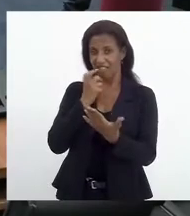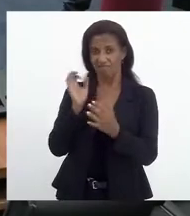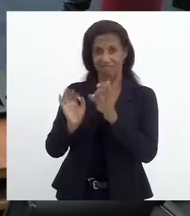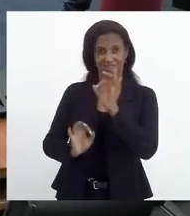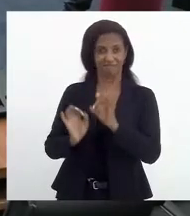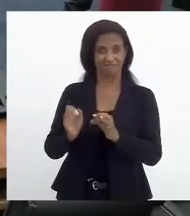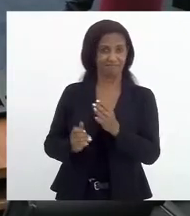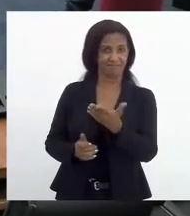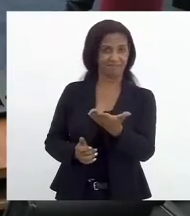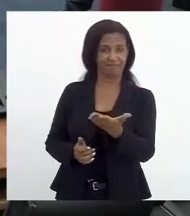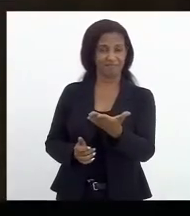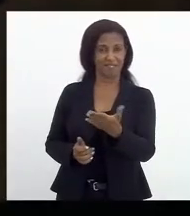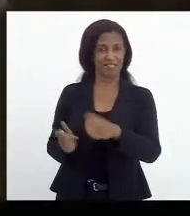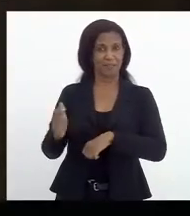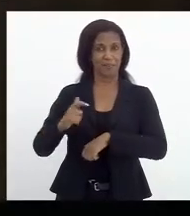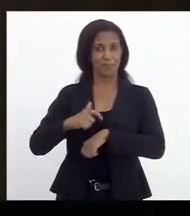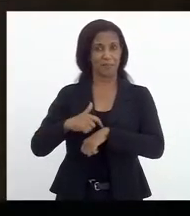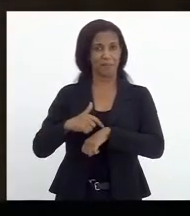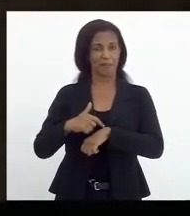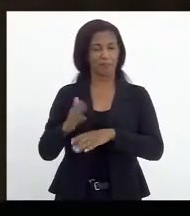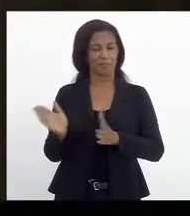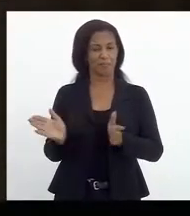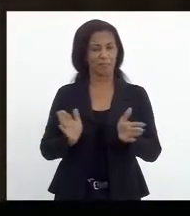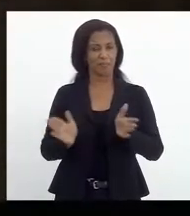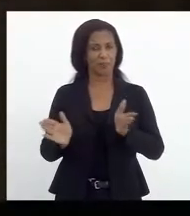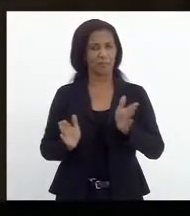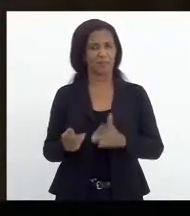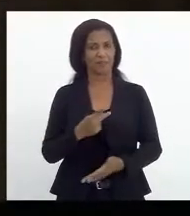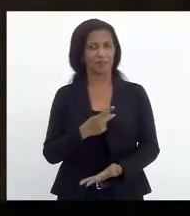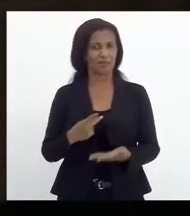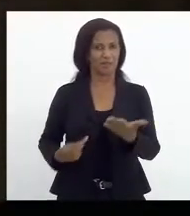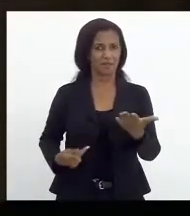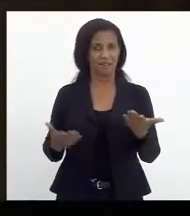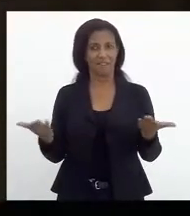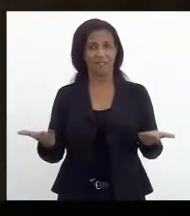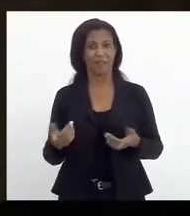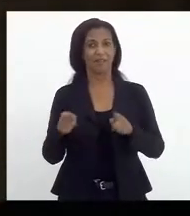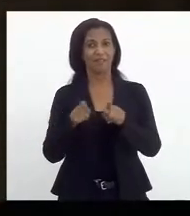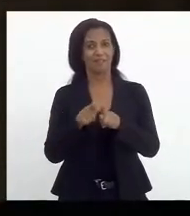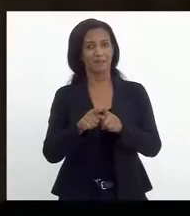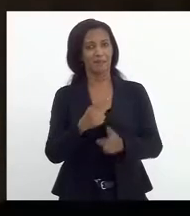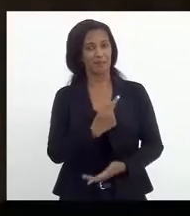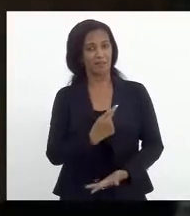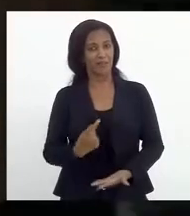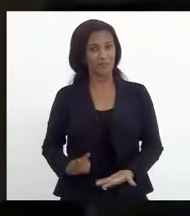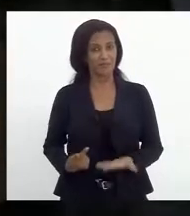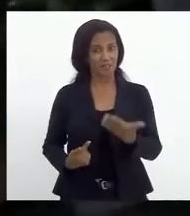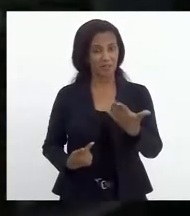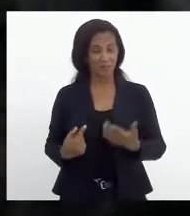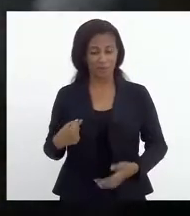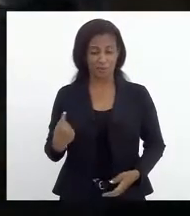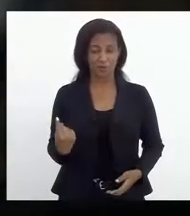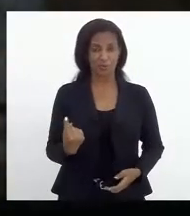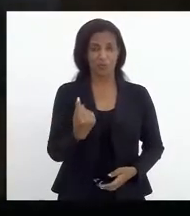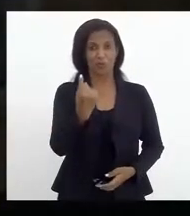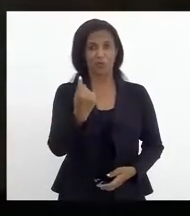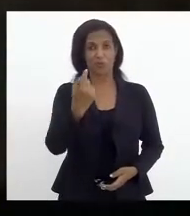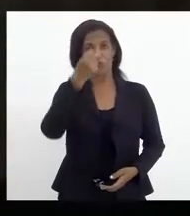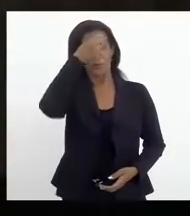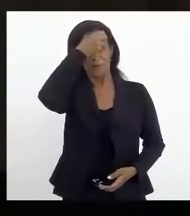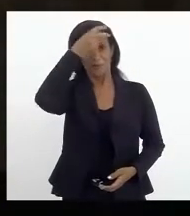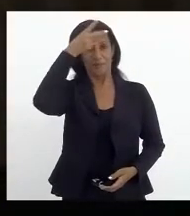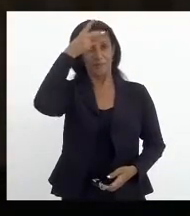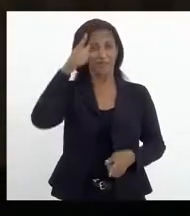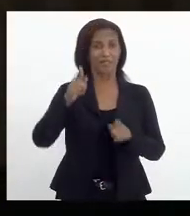condição momentânea do nosso presidente, que agora também é governador, porque eu sou o único prefeito